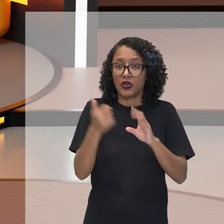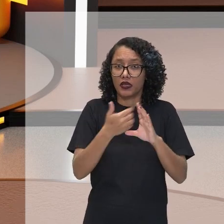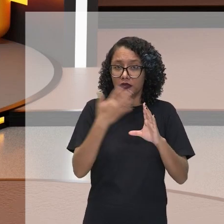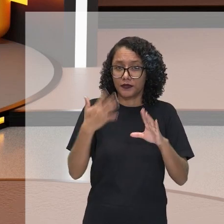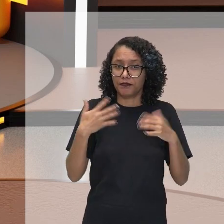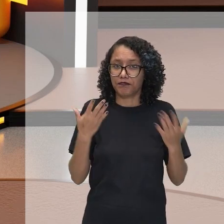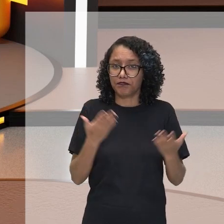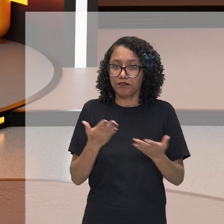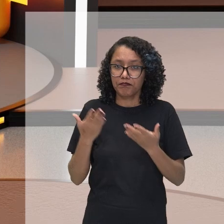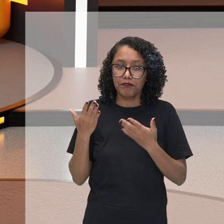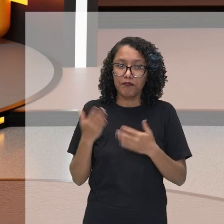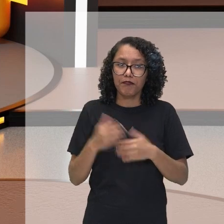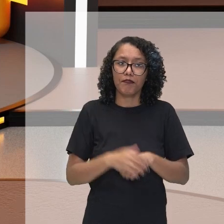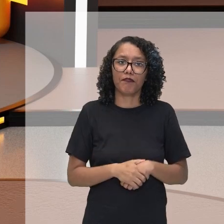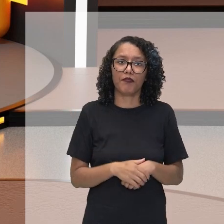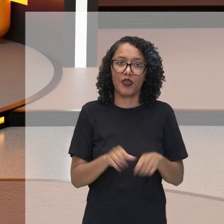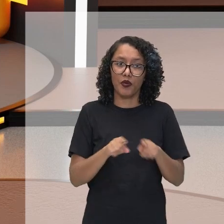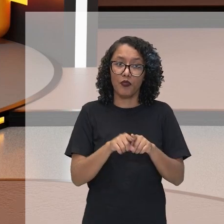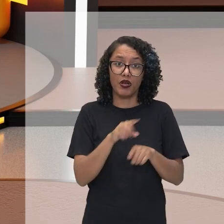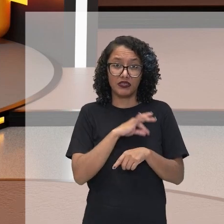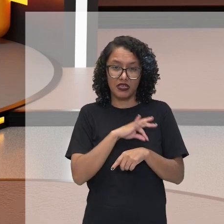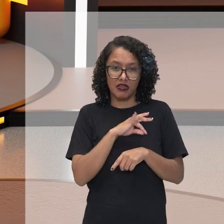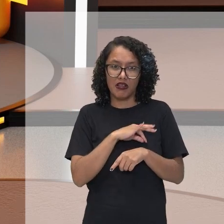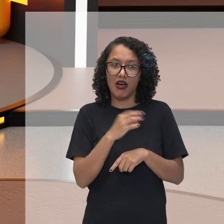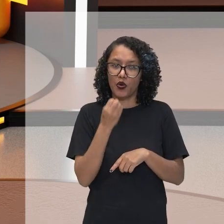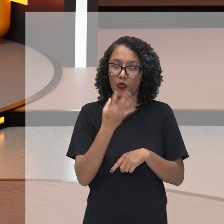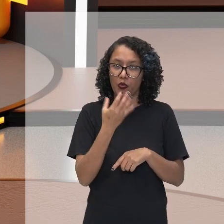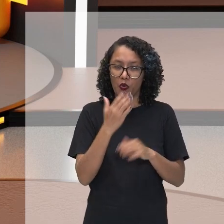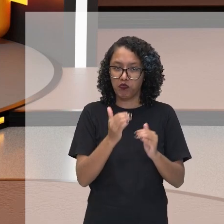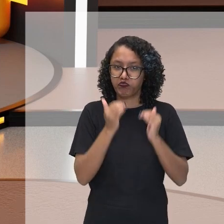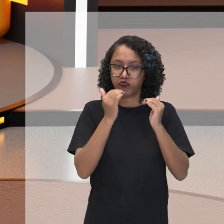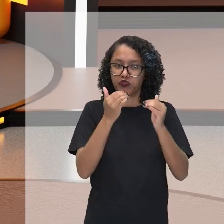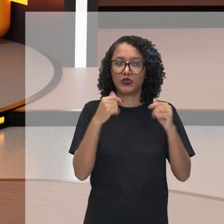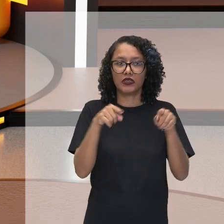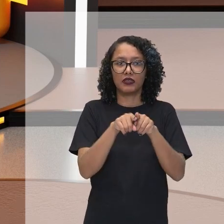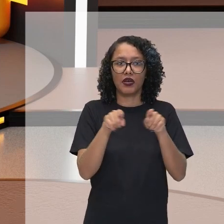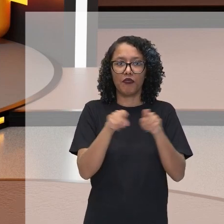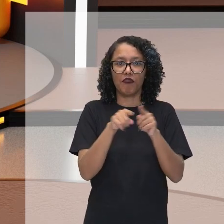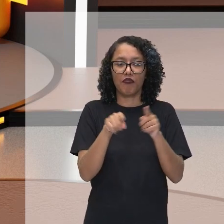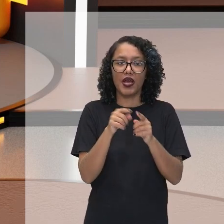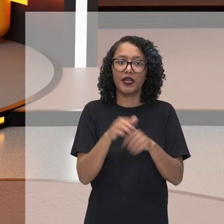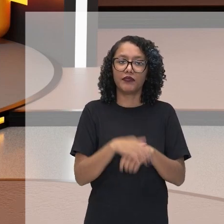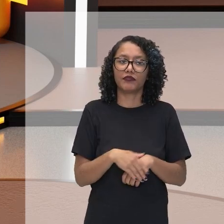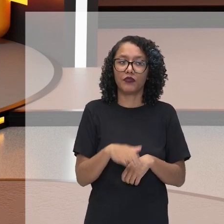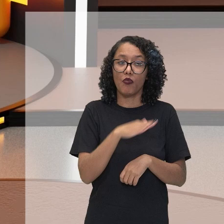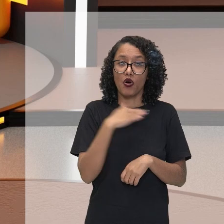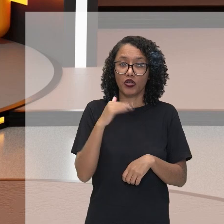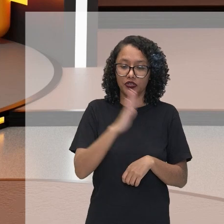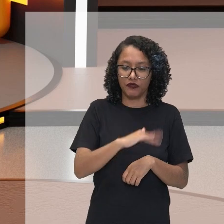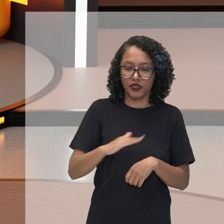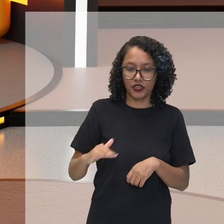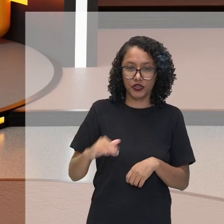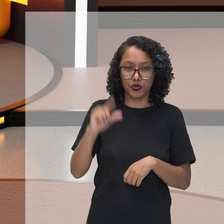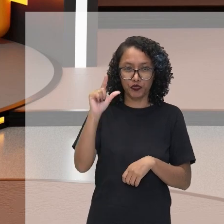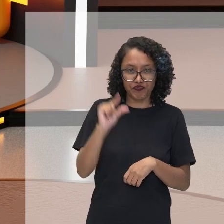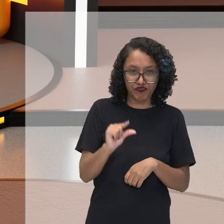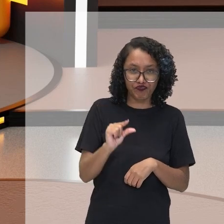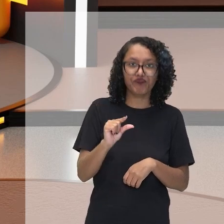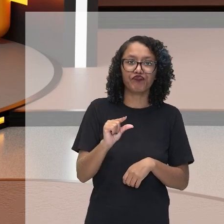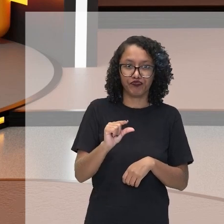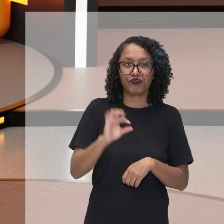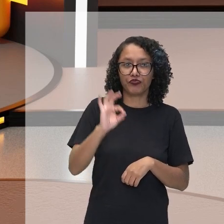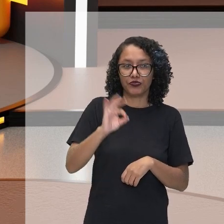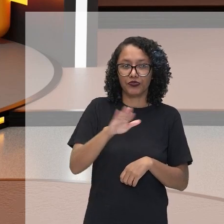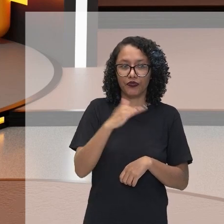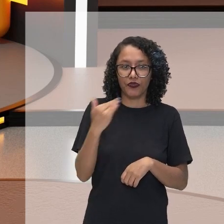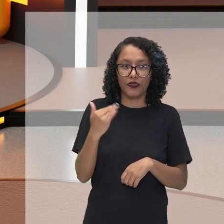possuem elevada renda per capita, baixo índice de mortalidade infantil, elevada